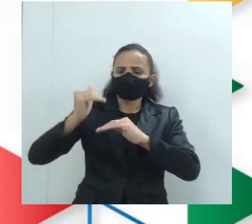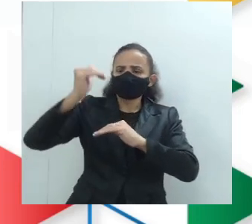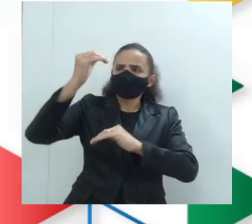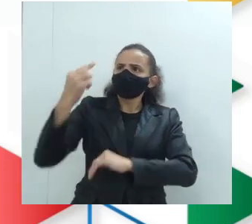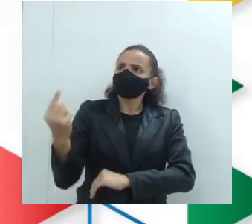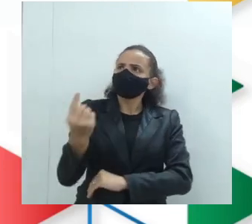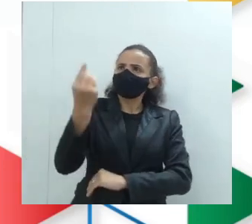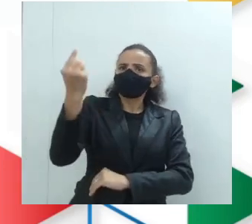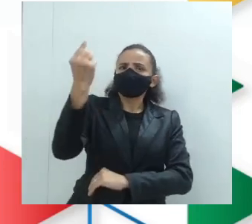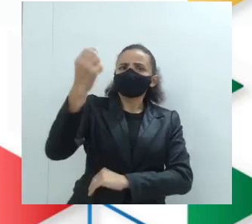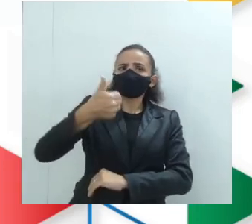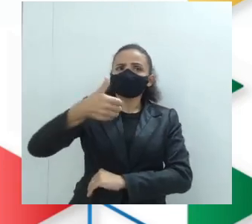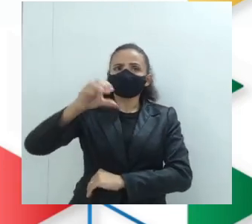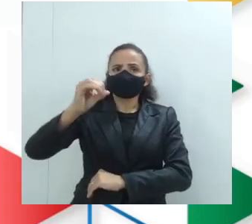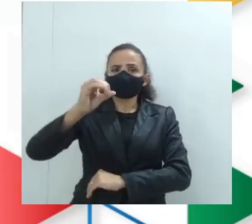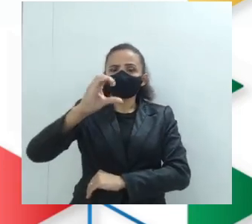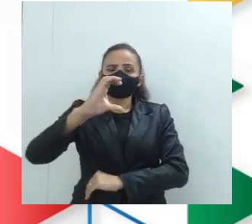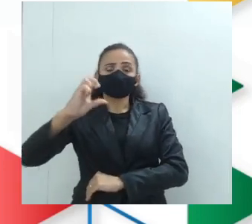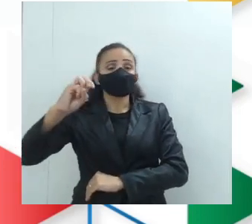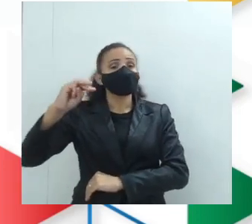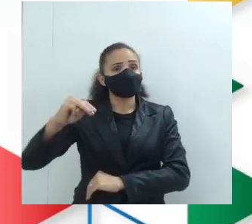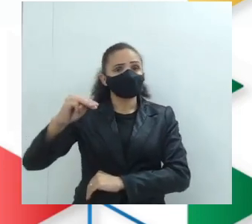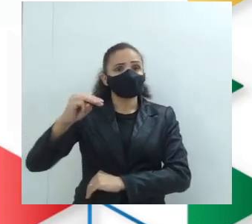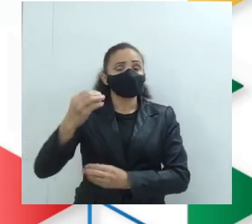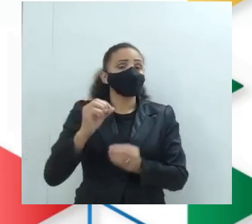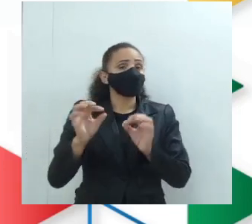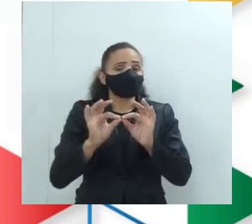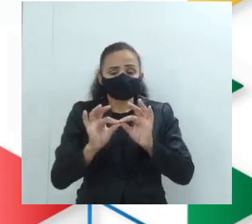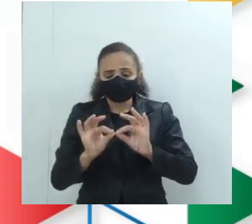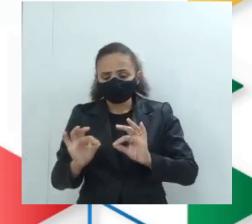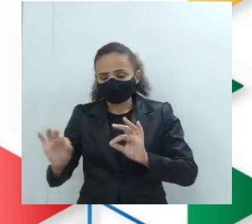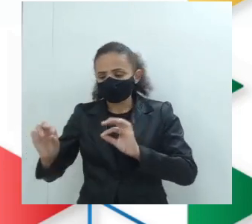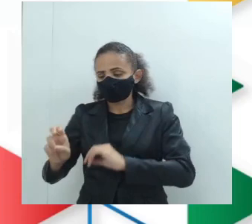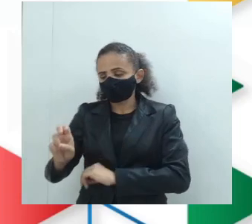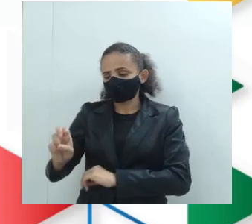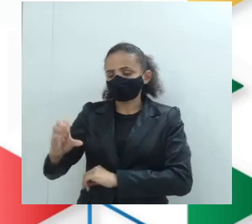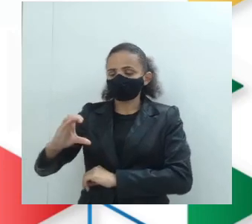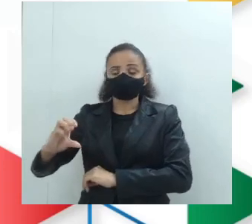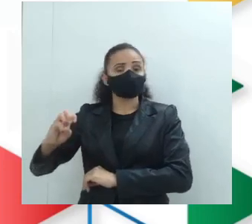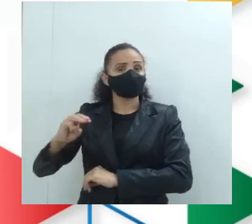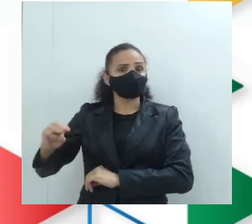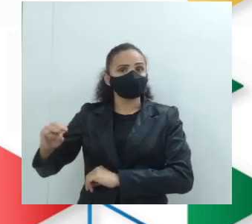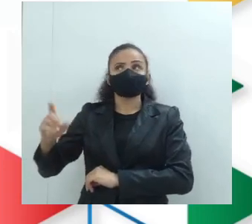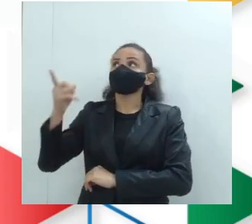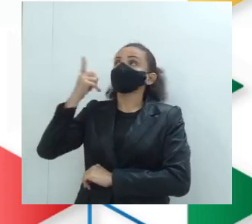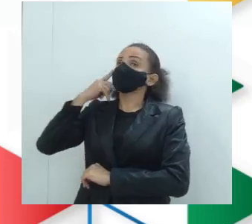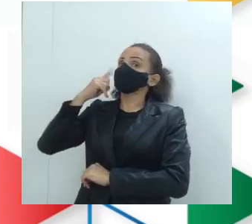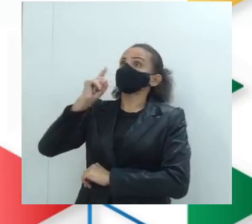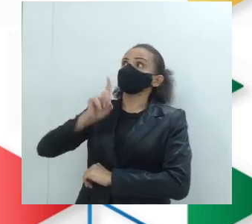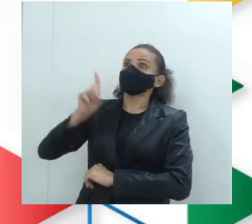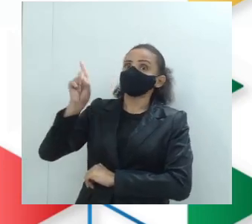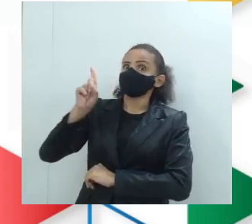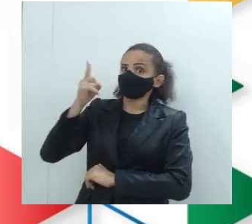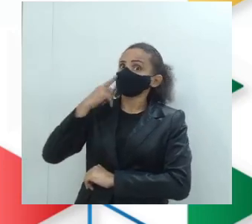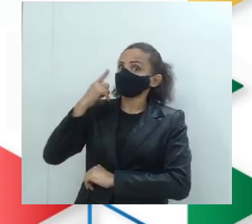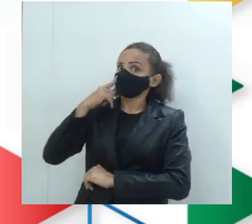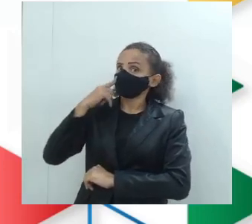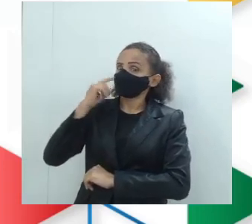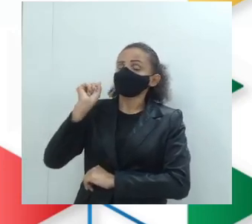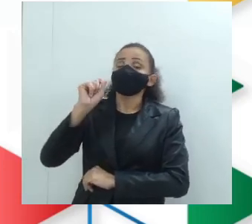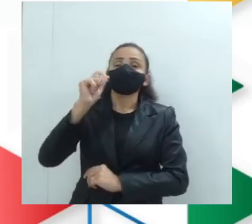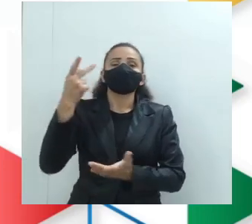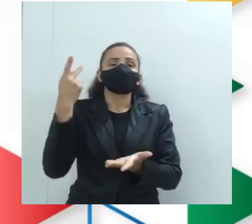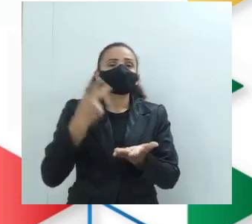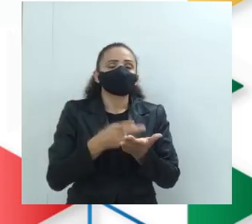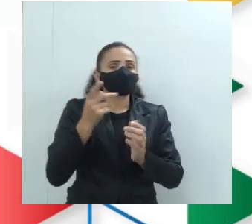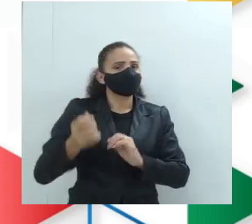figura, 10 centímetros, e o valor lá, finalzinho, 5 centímetros dessa figura 2, tá? Está identificado. O que acontece com